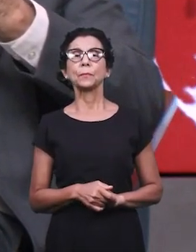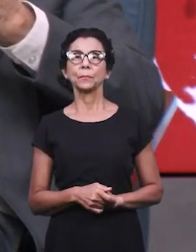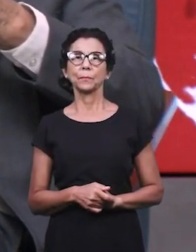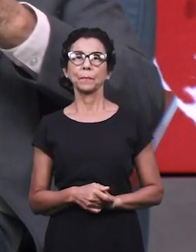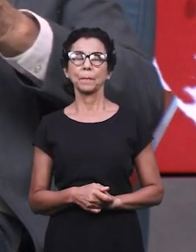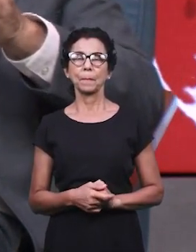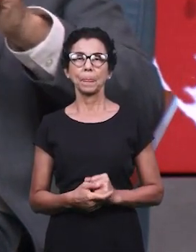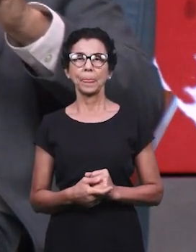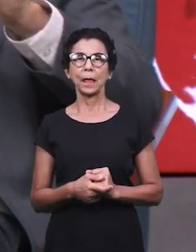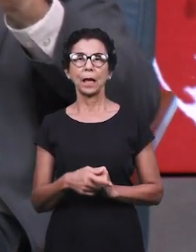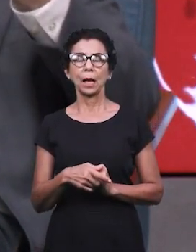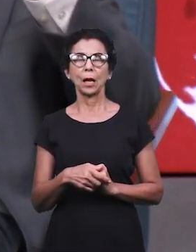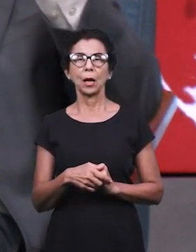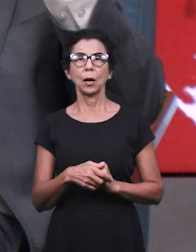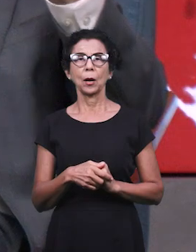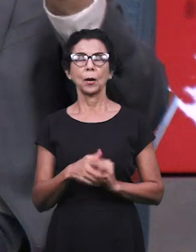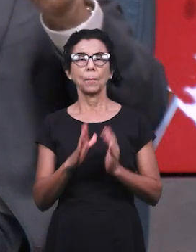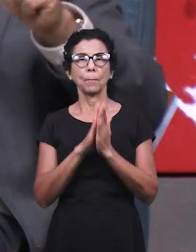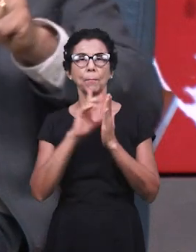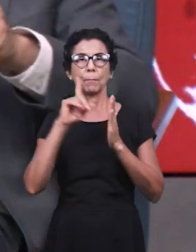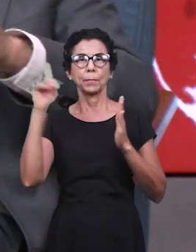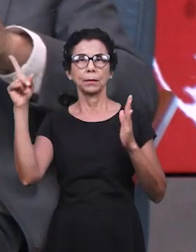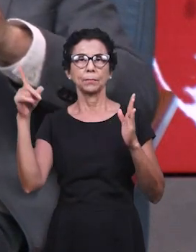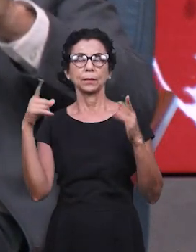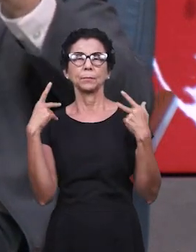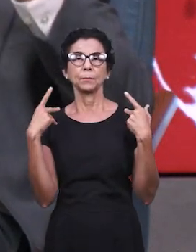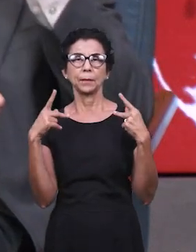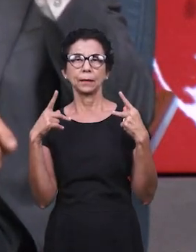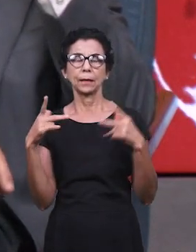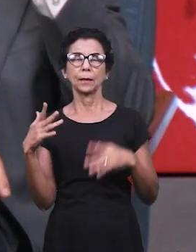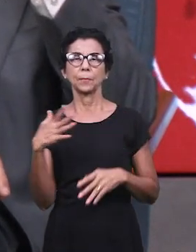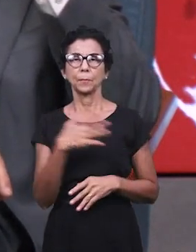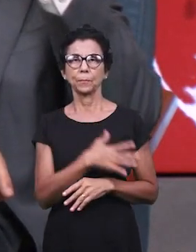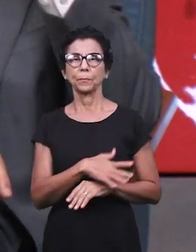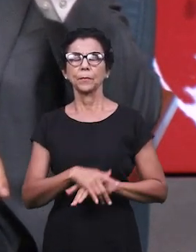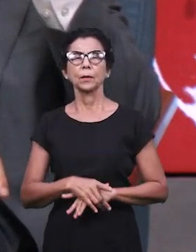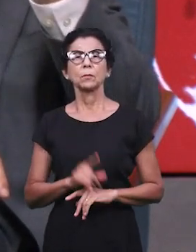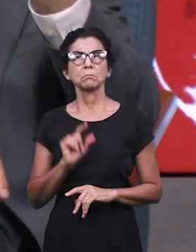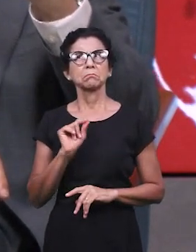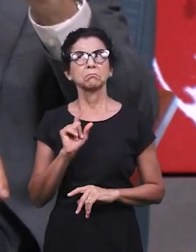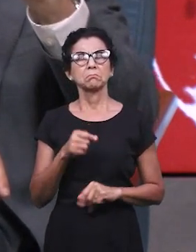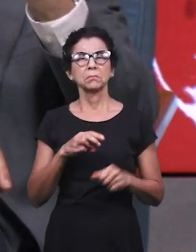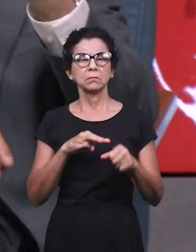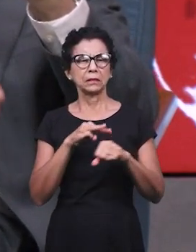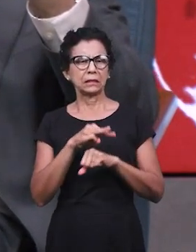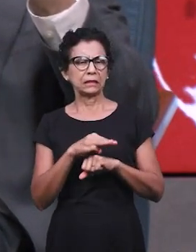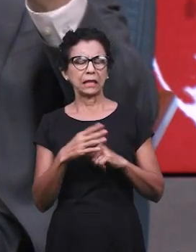da palavra. Vamos só repetir o que é ministério da palavra. Então, vamos